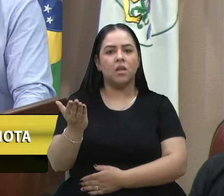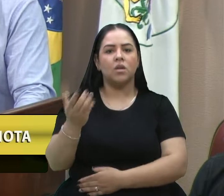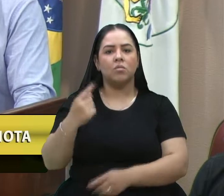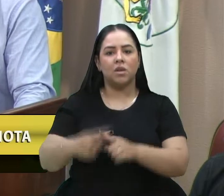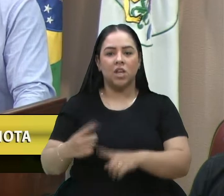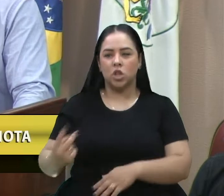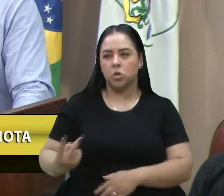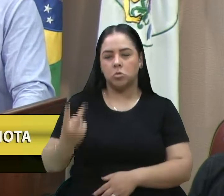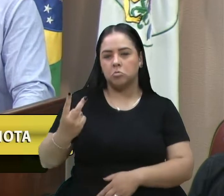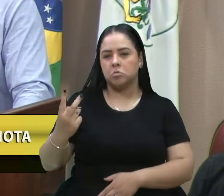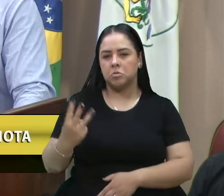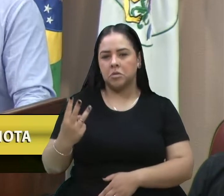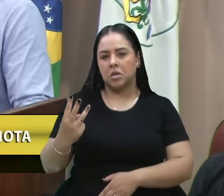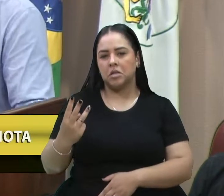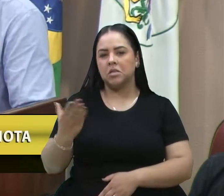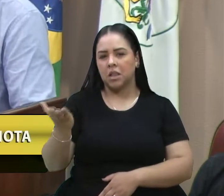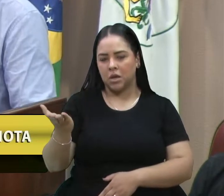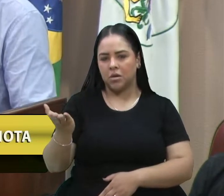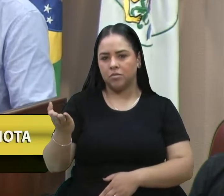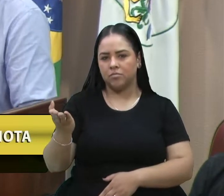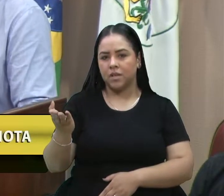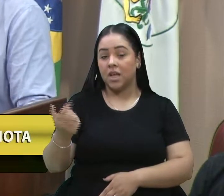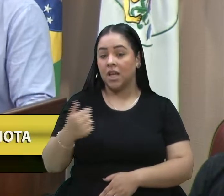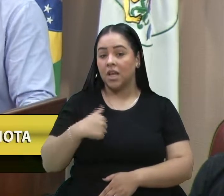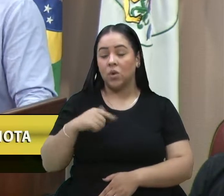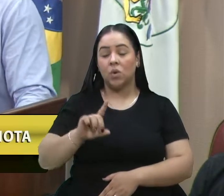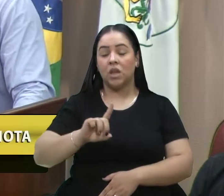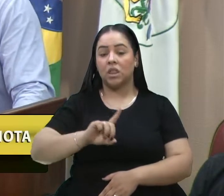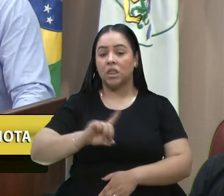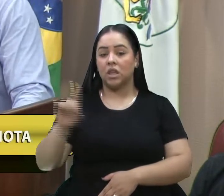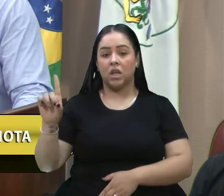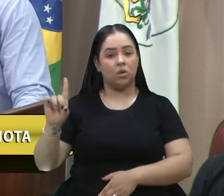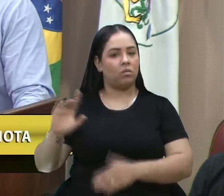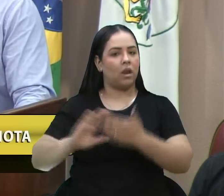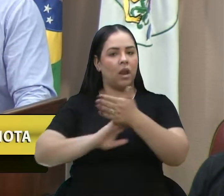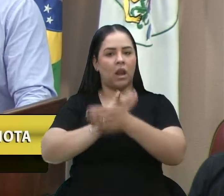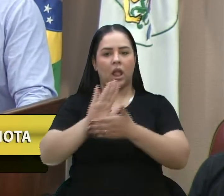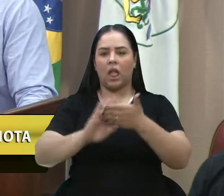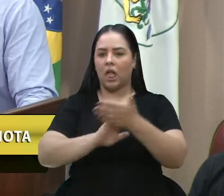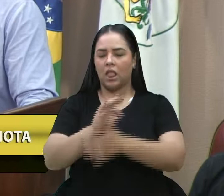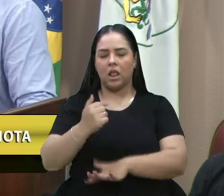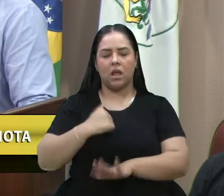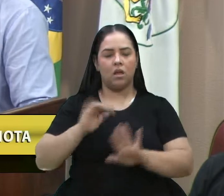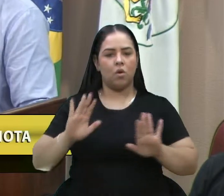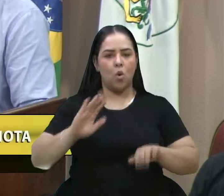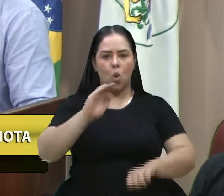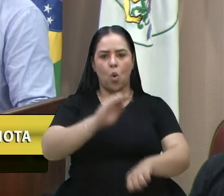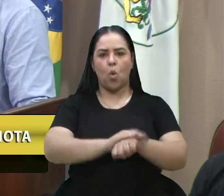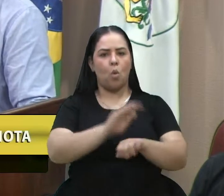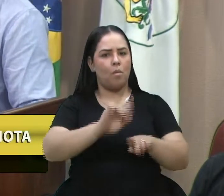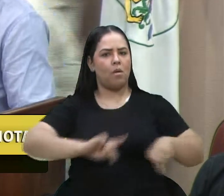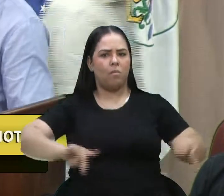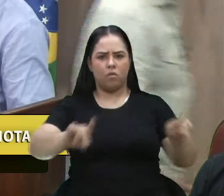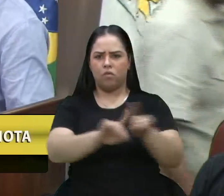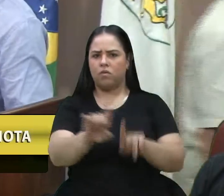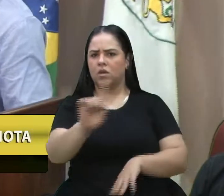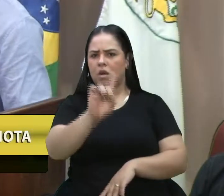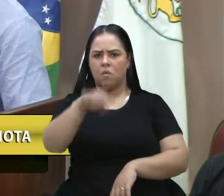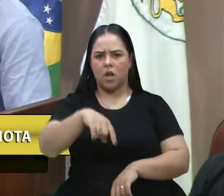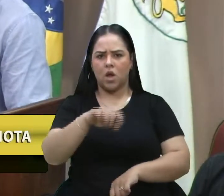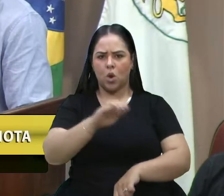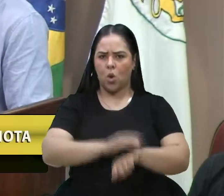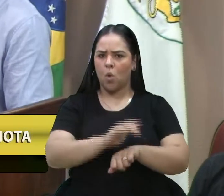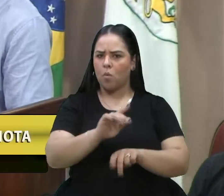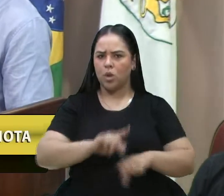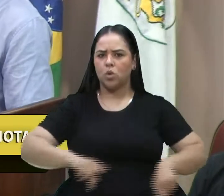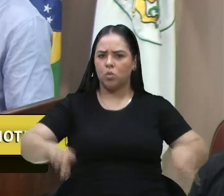2, 3 lá na frente. Não estou, em momento algum, culpando a população. A população foi